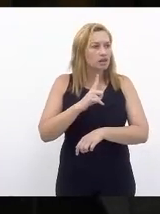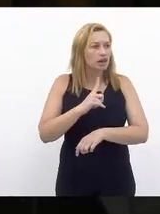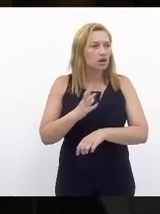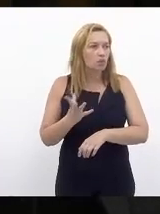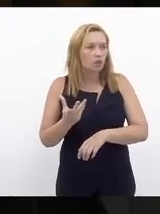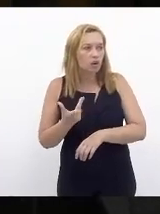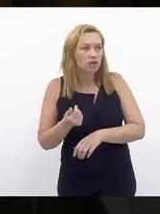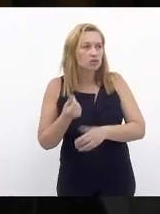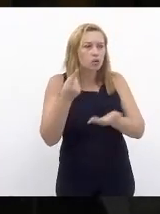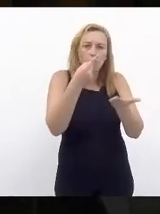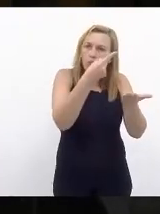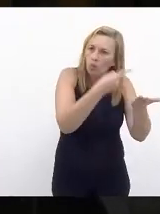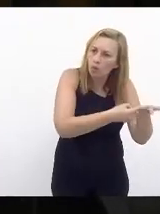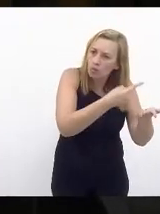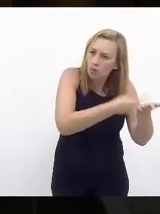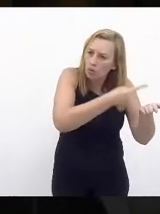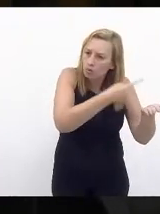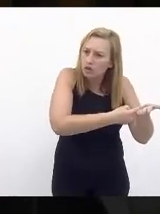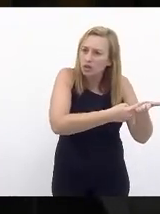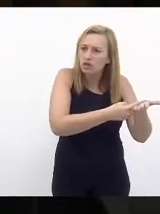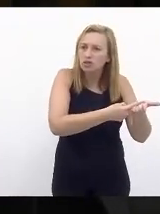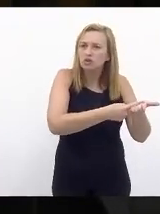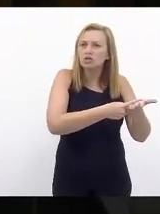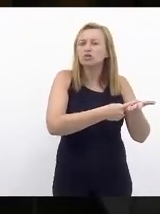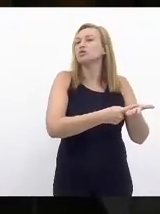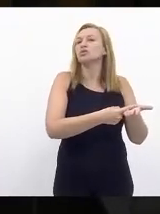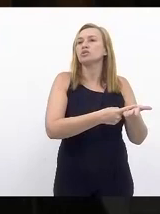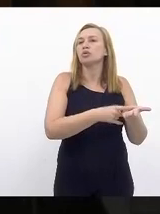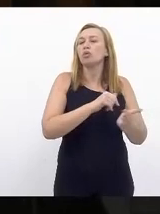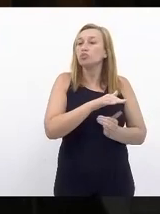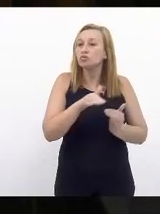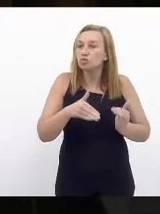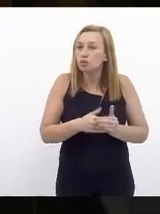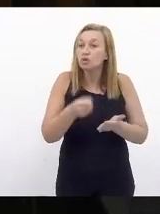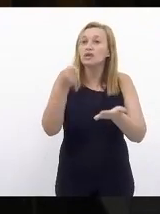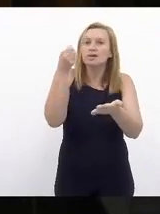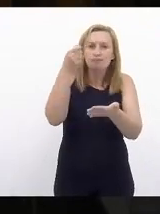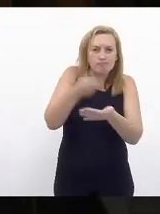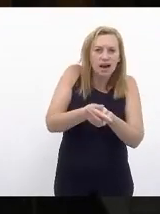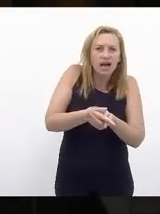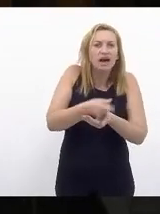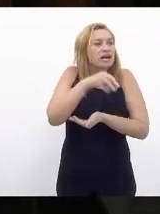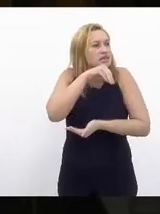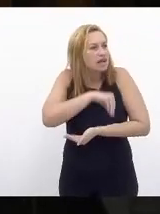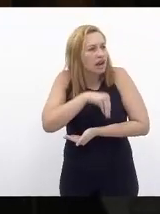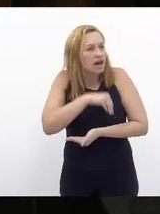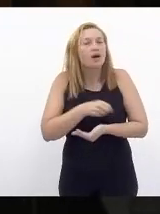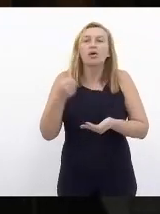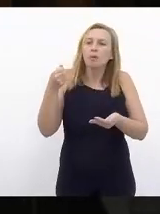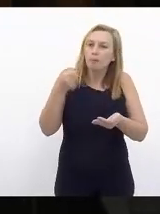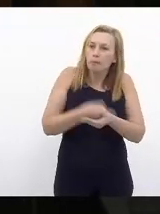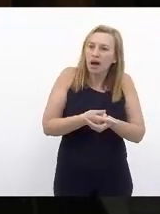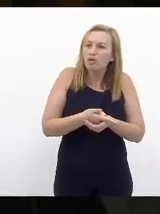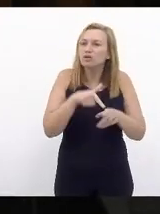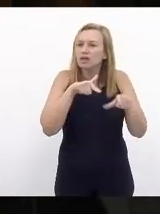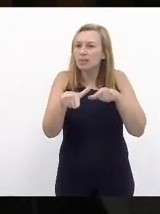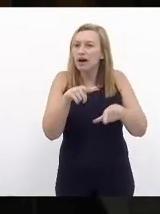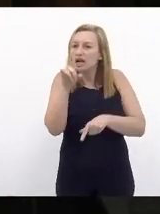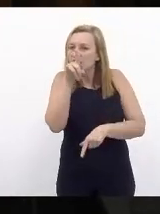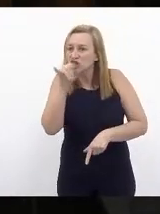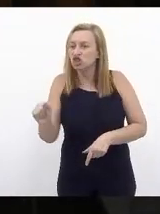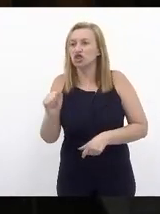que tem compromisso com os fornecedores, que paga salários, paga os serviços em dia,